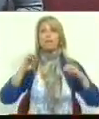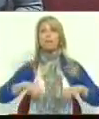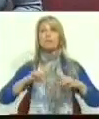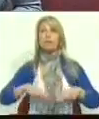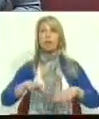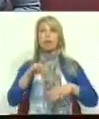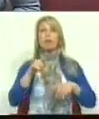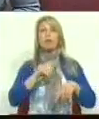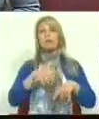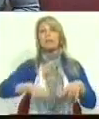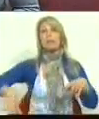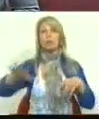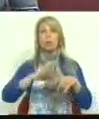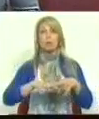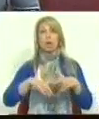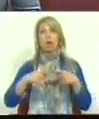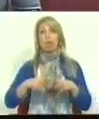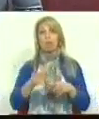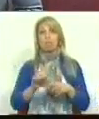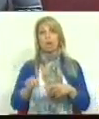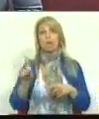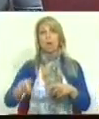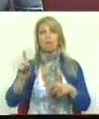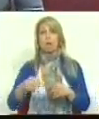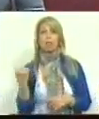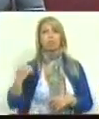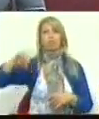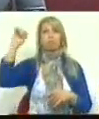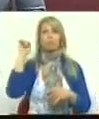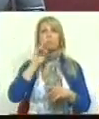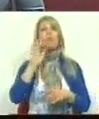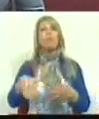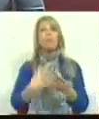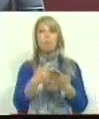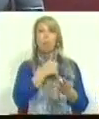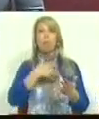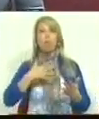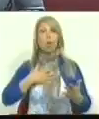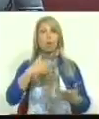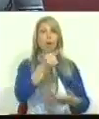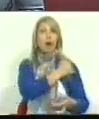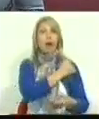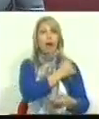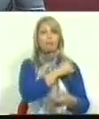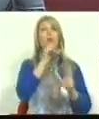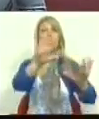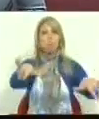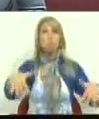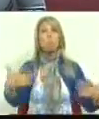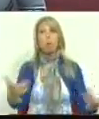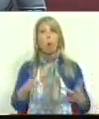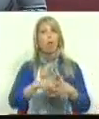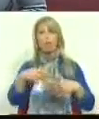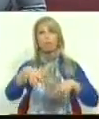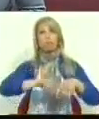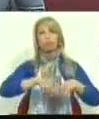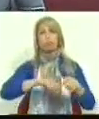prolongadas de não cumprimento, propõe-se que o senhorio possa resolver o contrato passados 2 meses de não pagamento